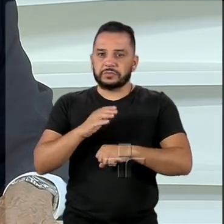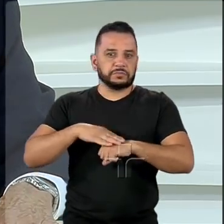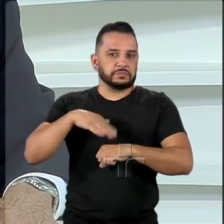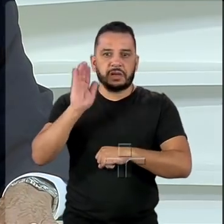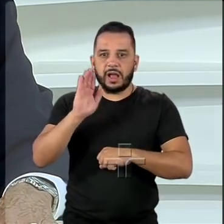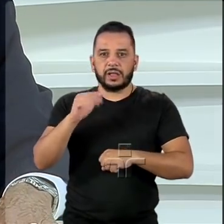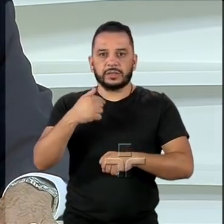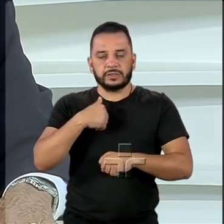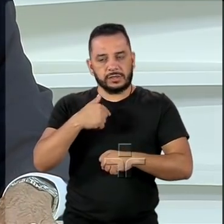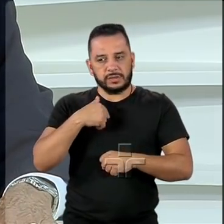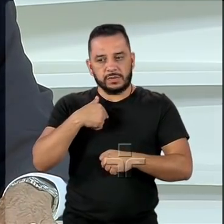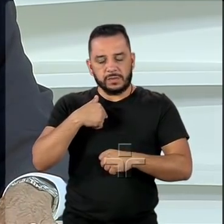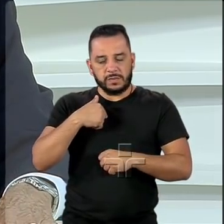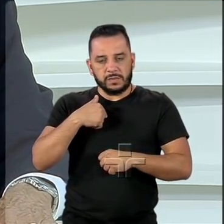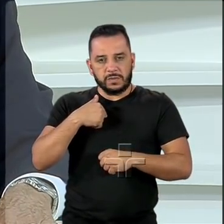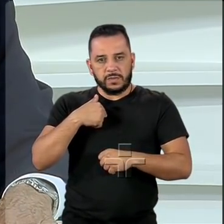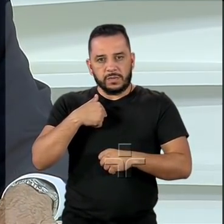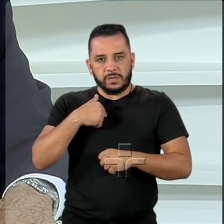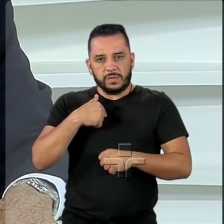Acompanho